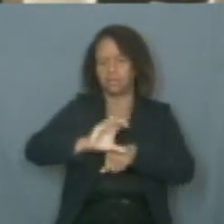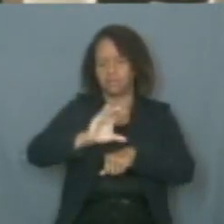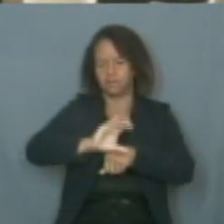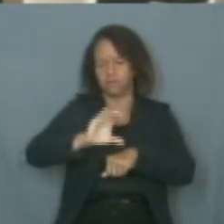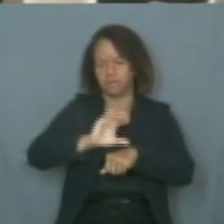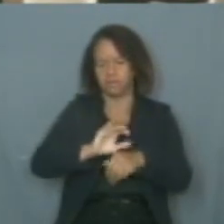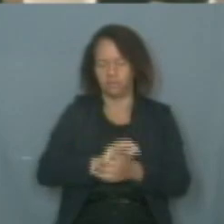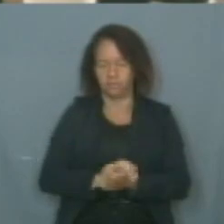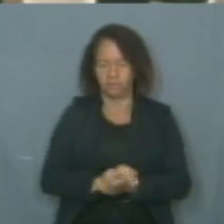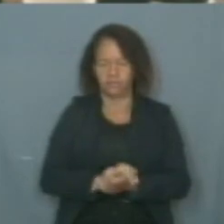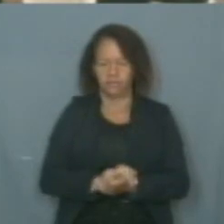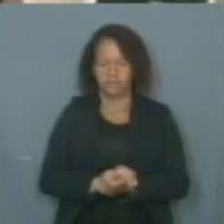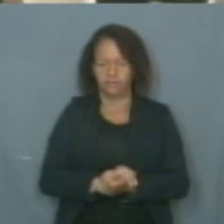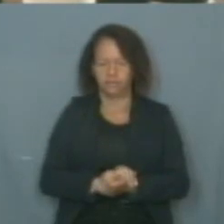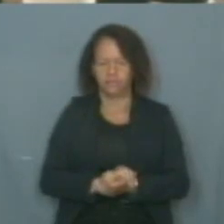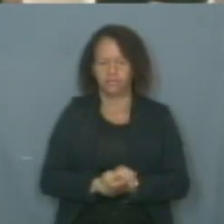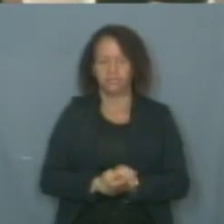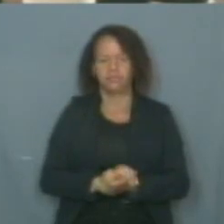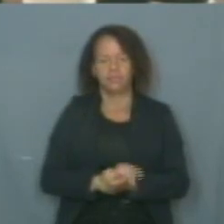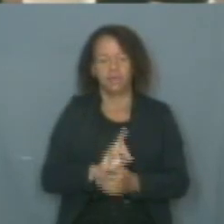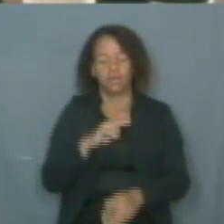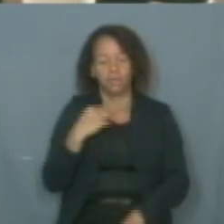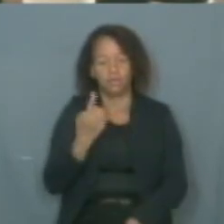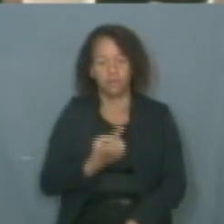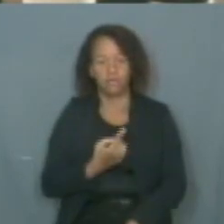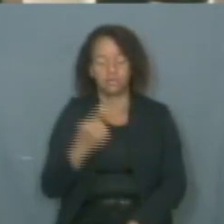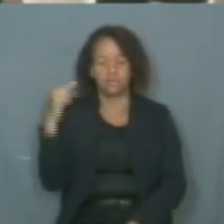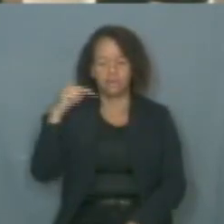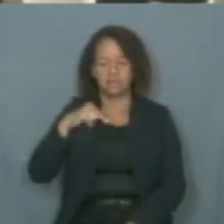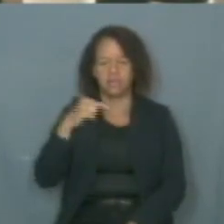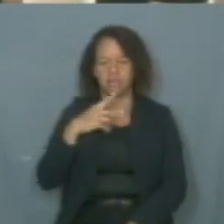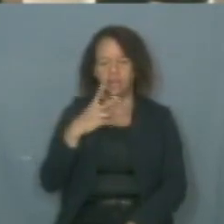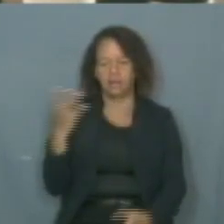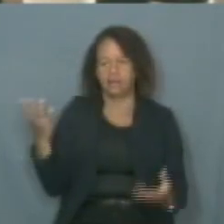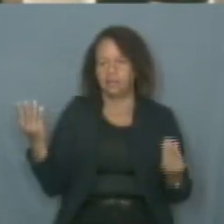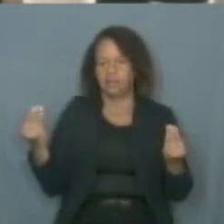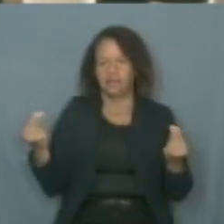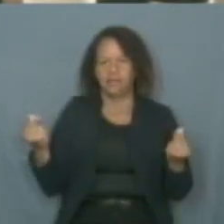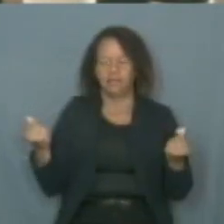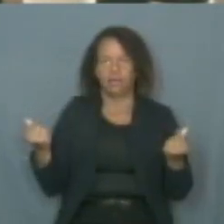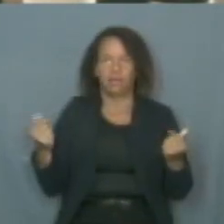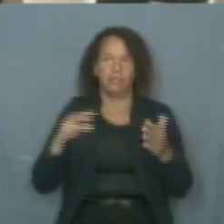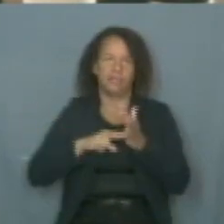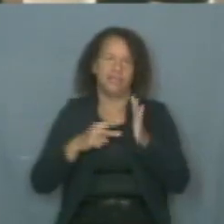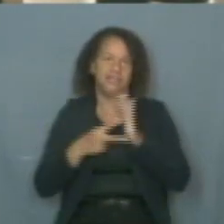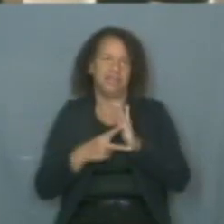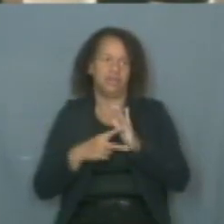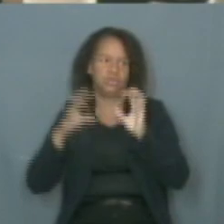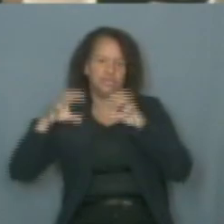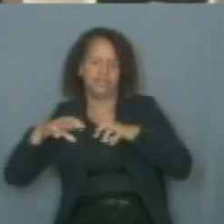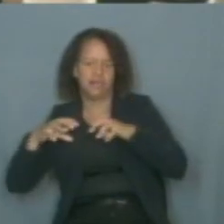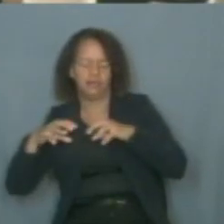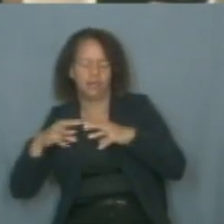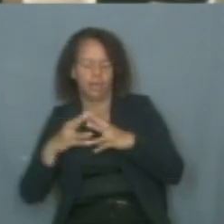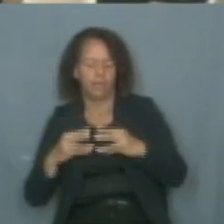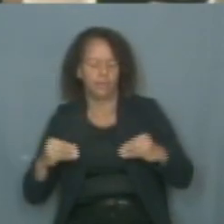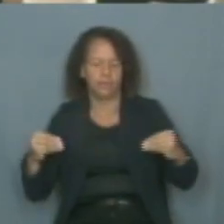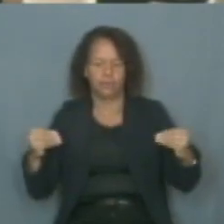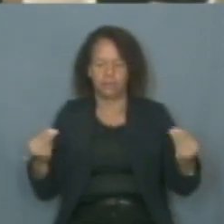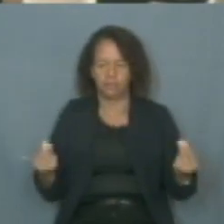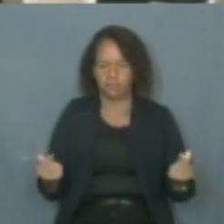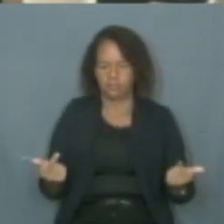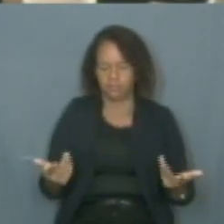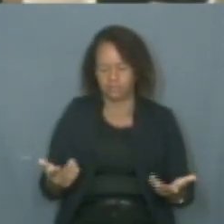própria Constituição. É como se nós estivéssemos aqui chovendo no molhado. Muitas